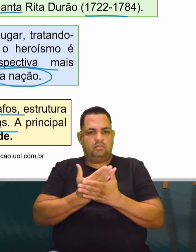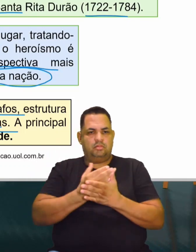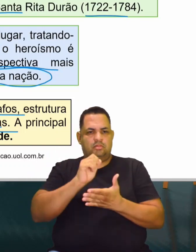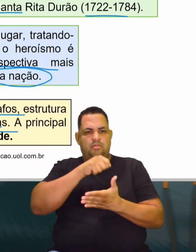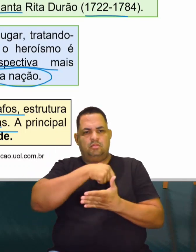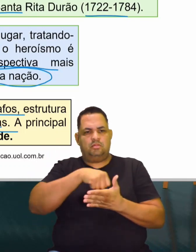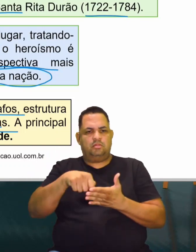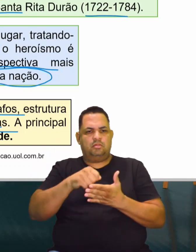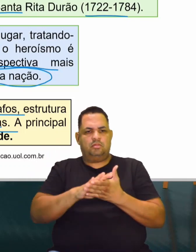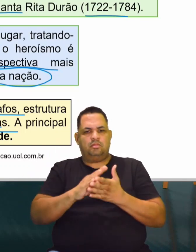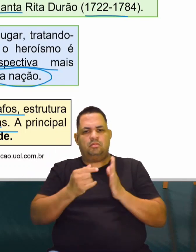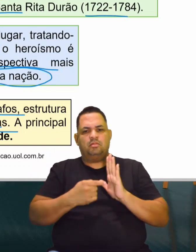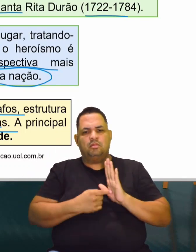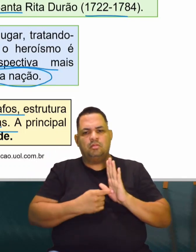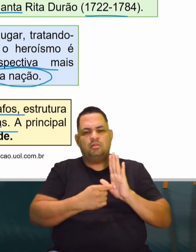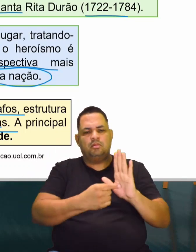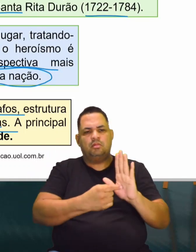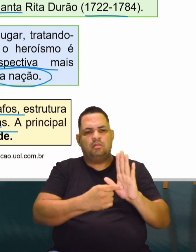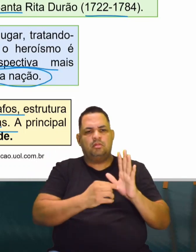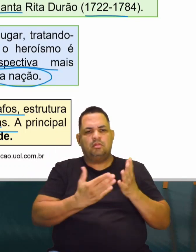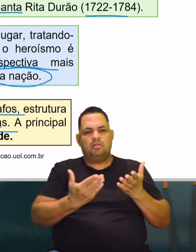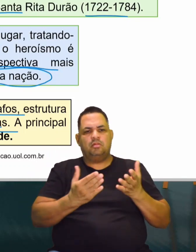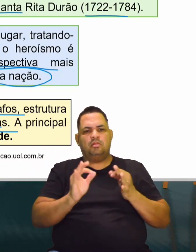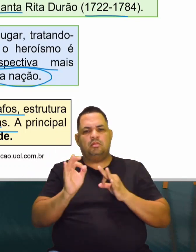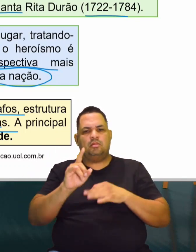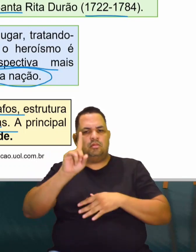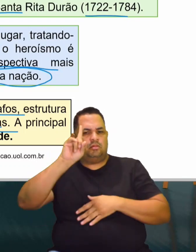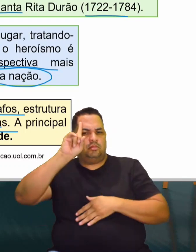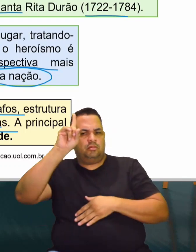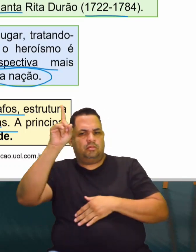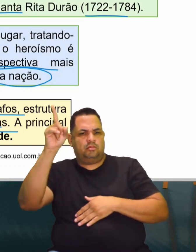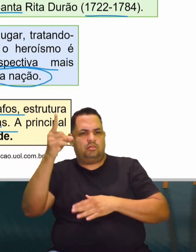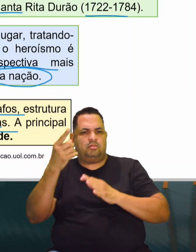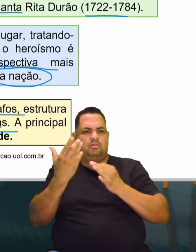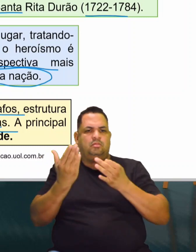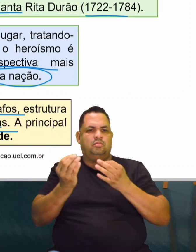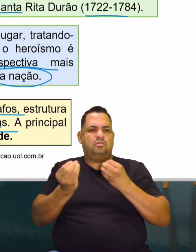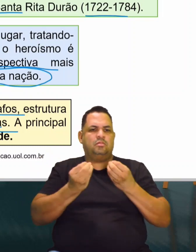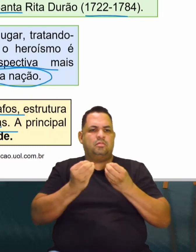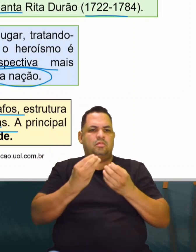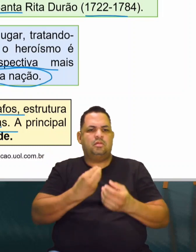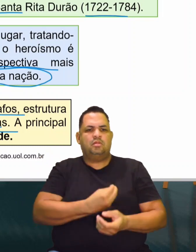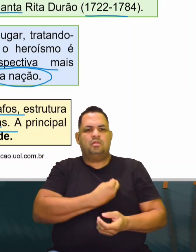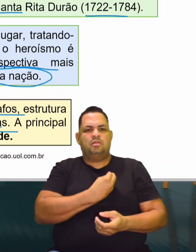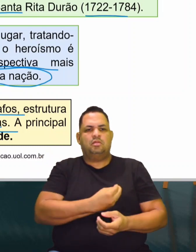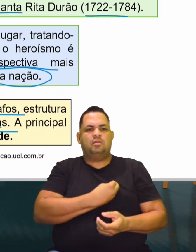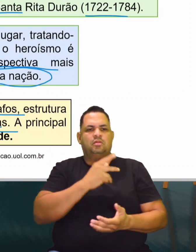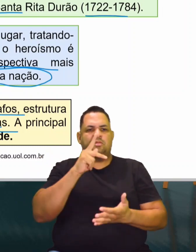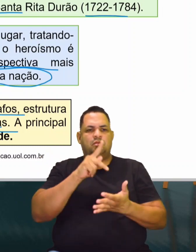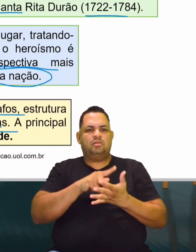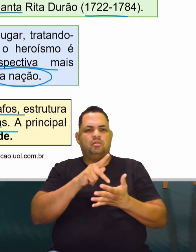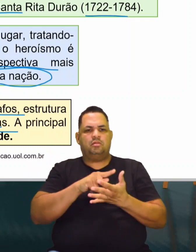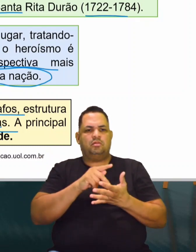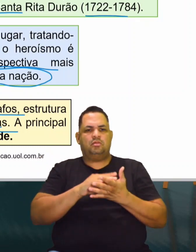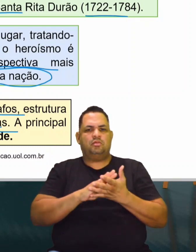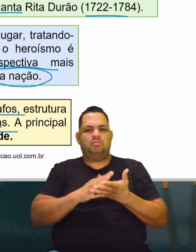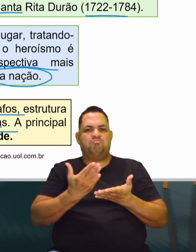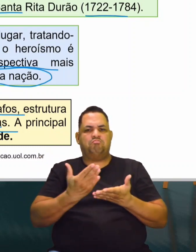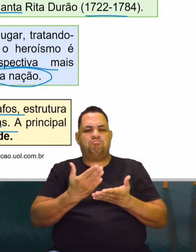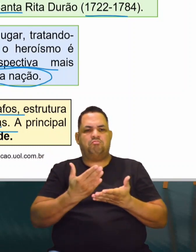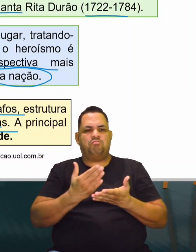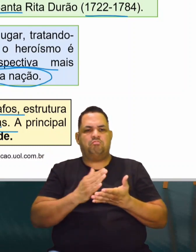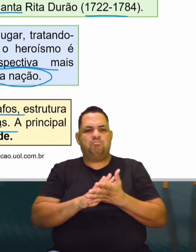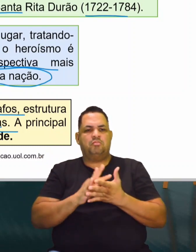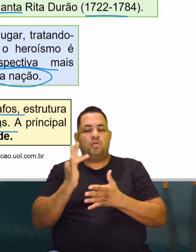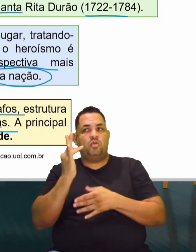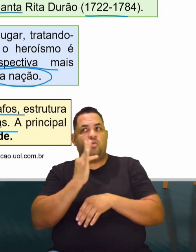de deixar ali, né, as ideias, as vivências reais ou fictícias, enfim, é